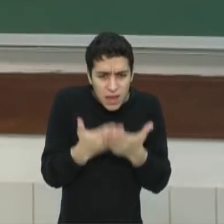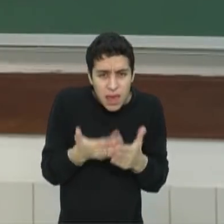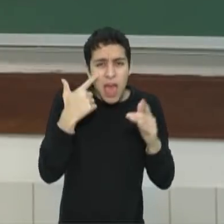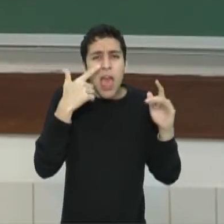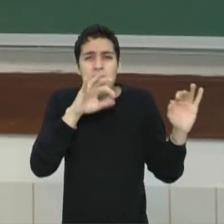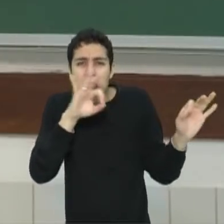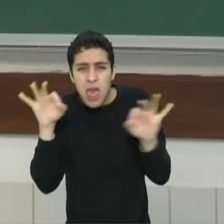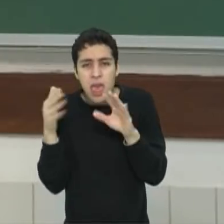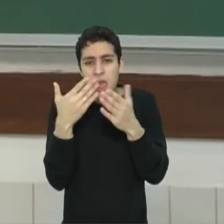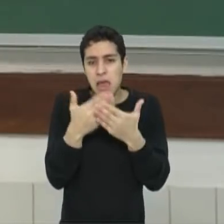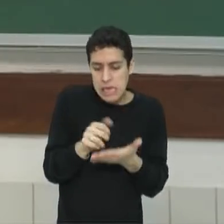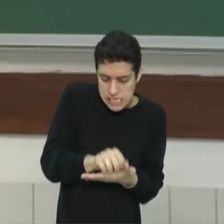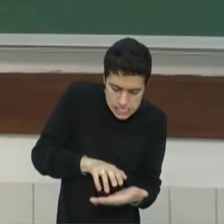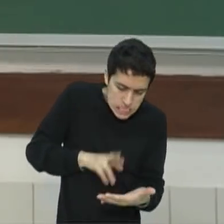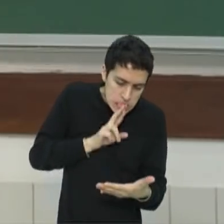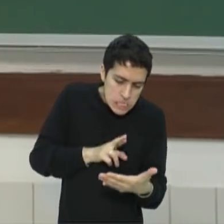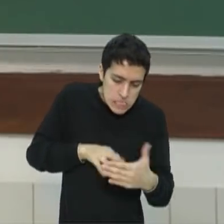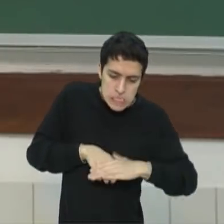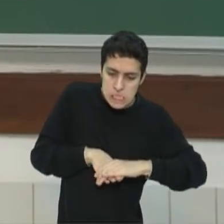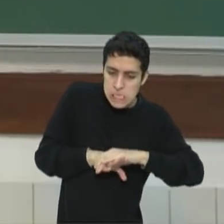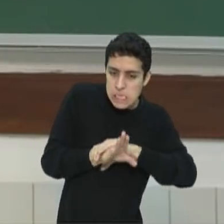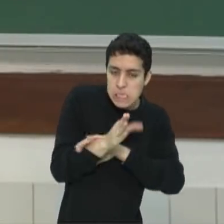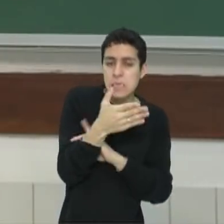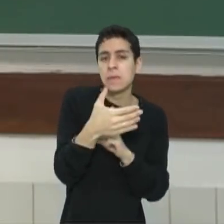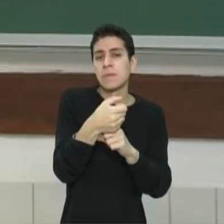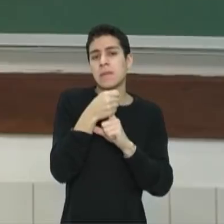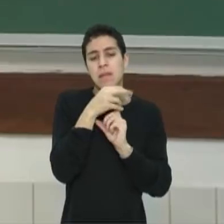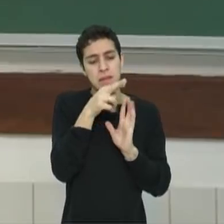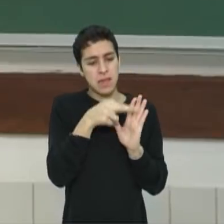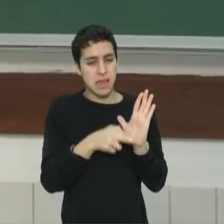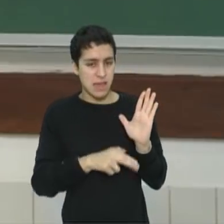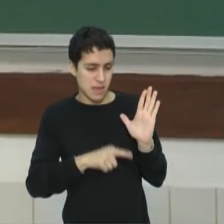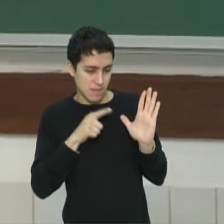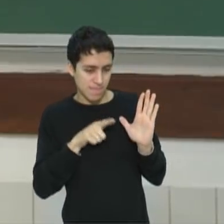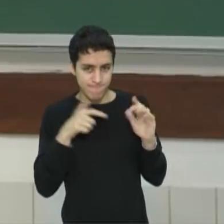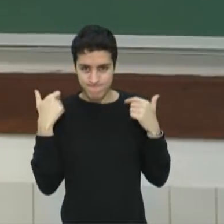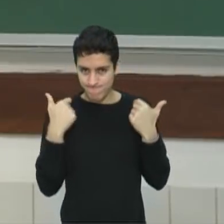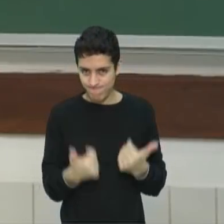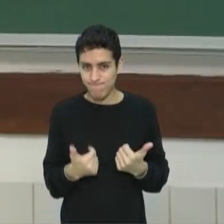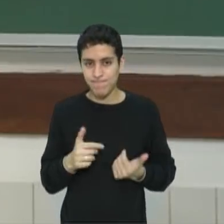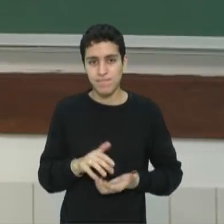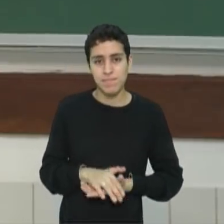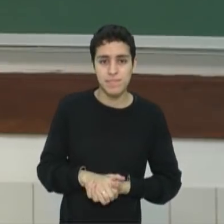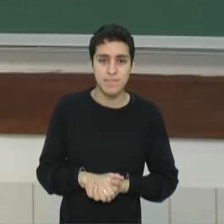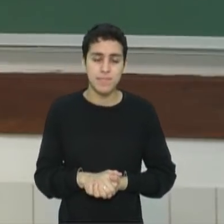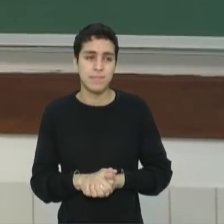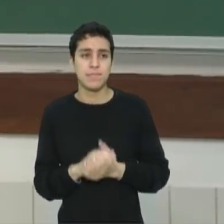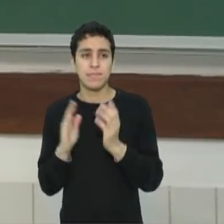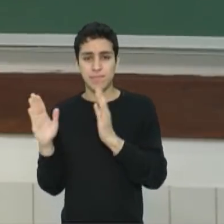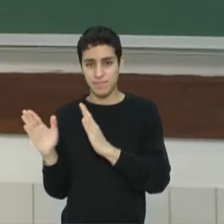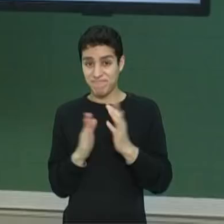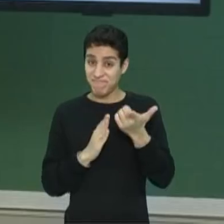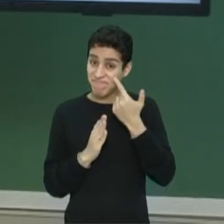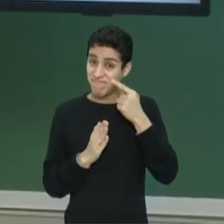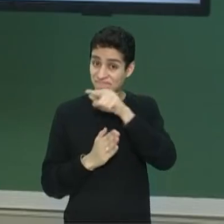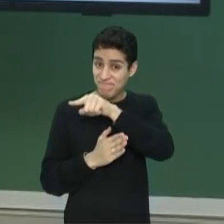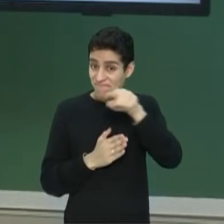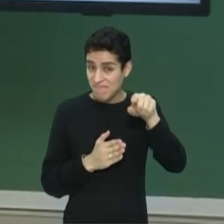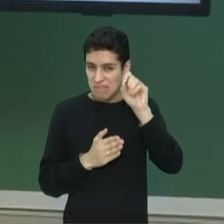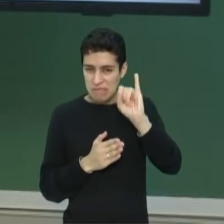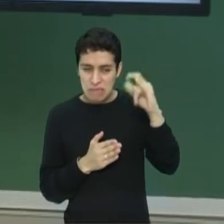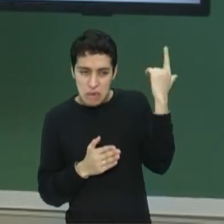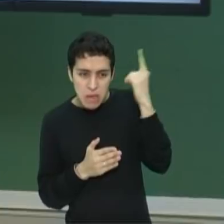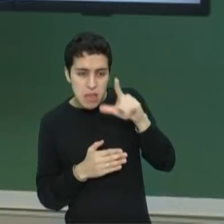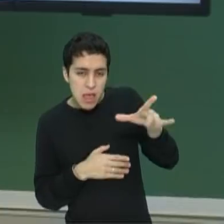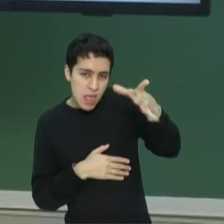às aulas e fazendo os exercícios, a gente vai se apropriando das normas gramaticais, certo? Então, vamos ver se vocês conseguiram